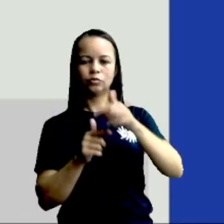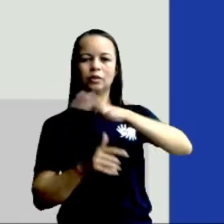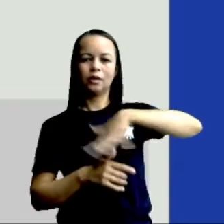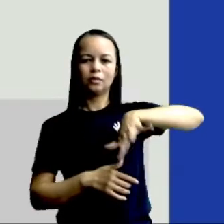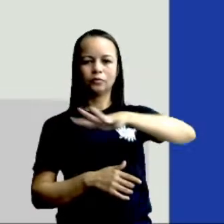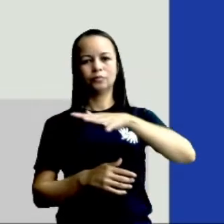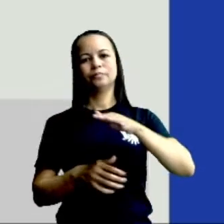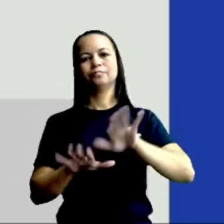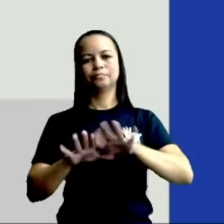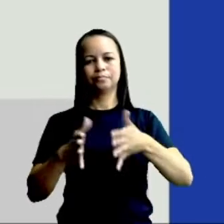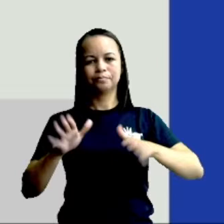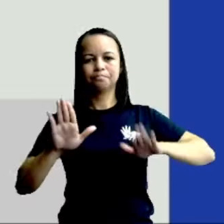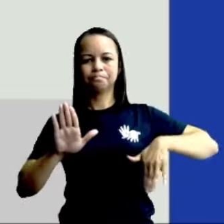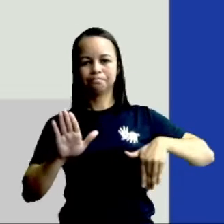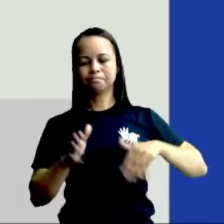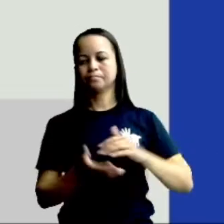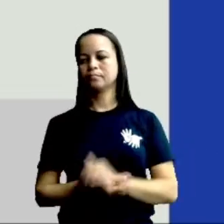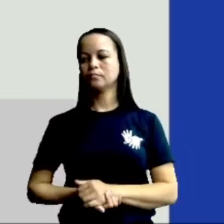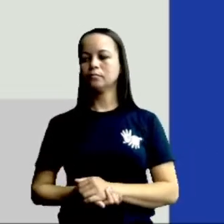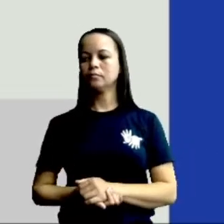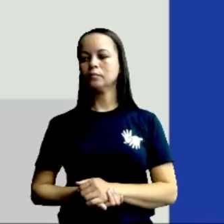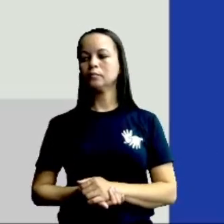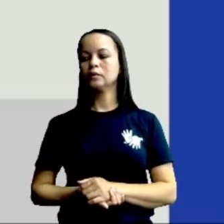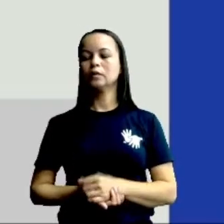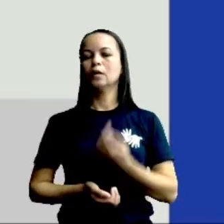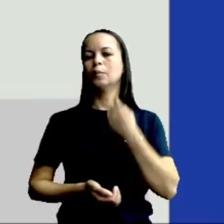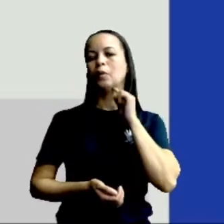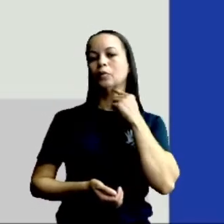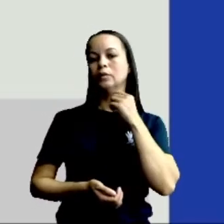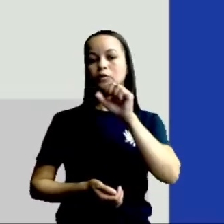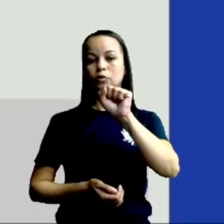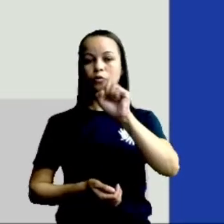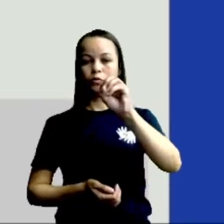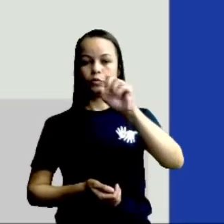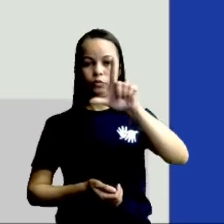Poluição do solo, outro tipo de poluição,